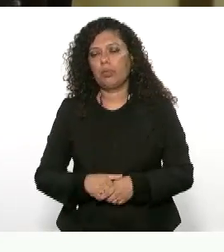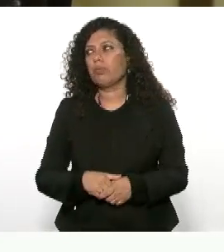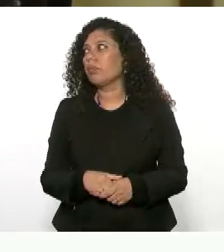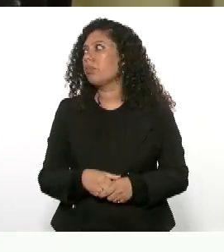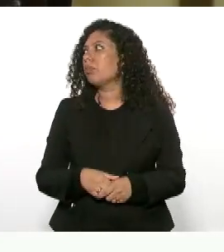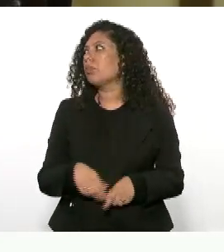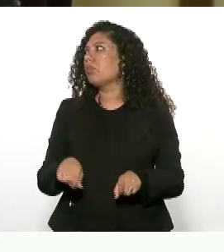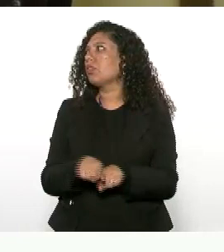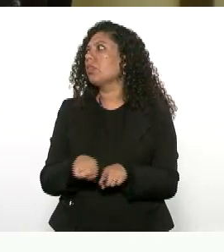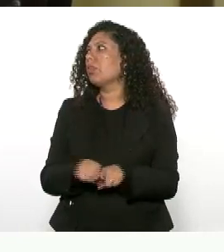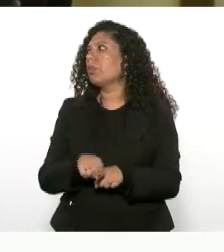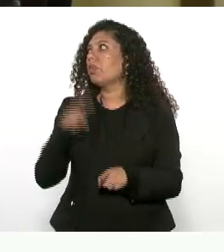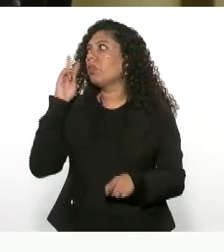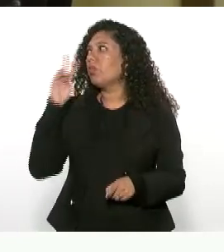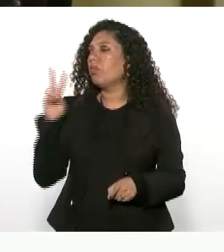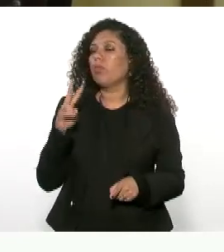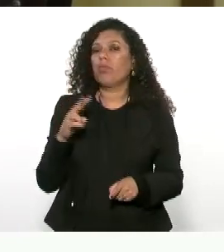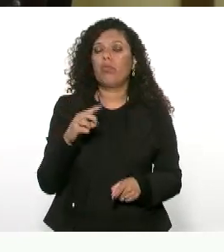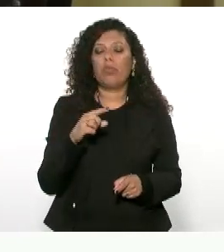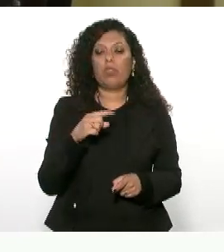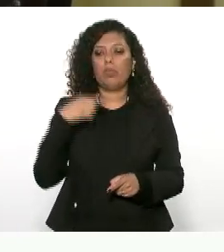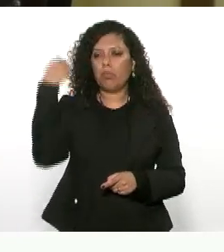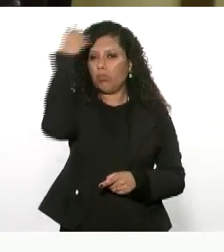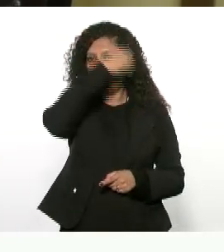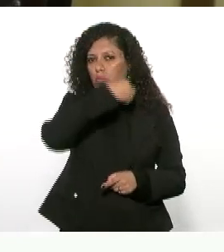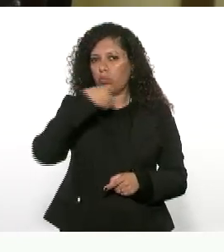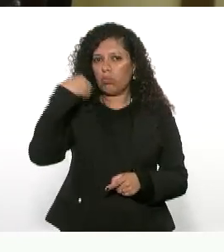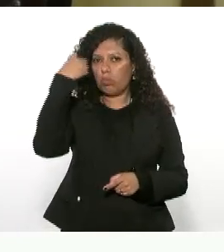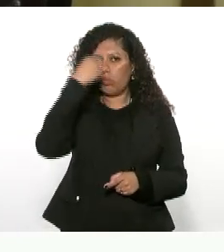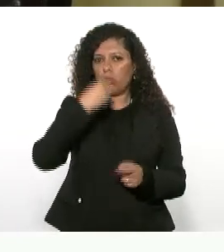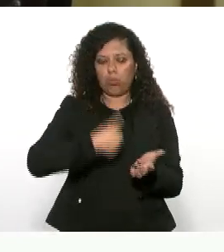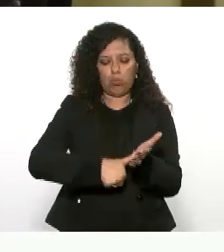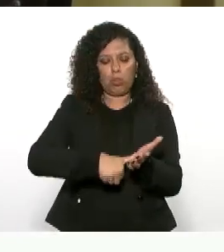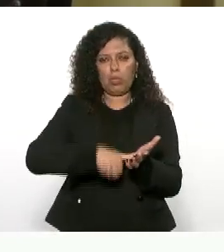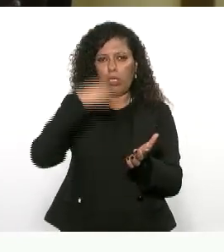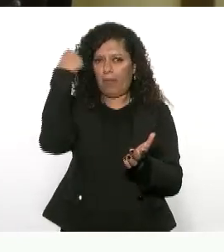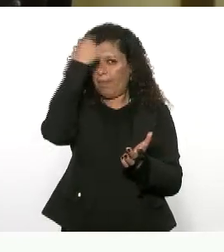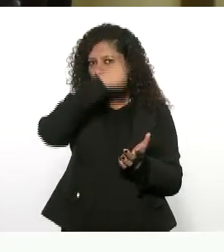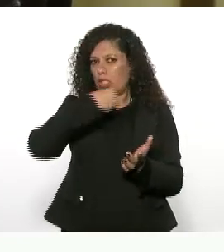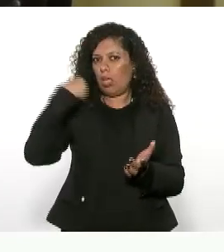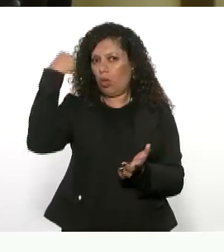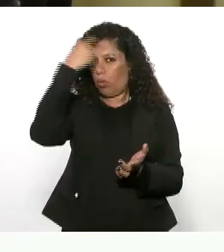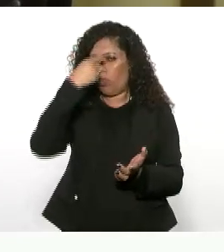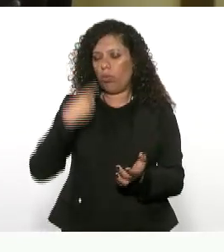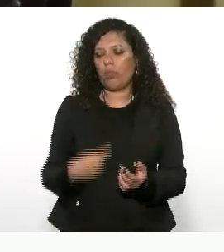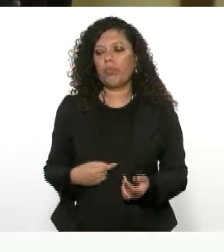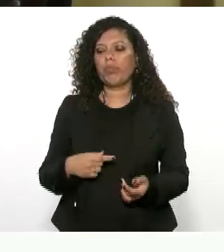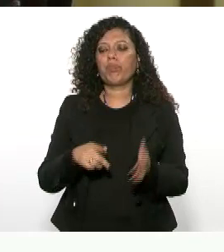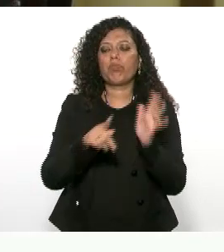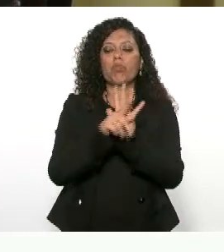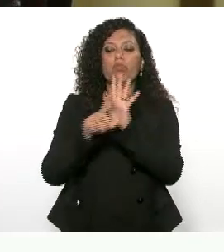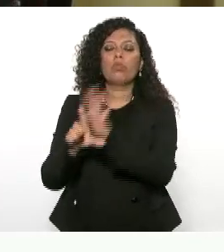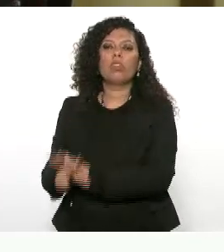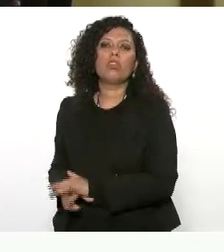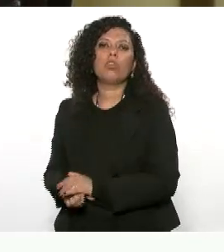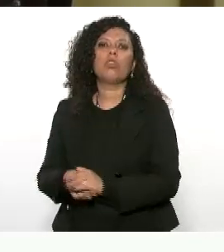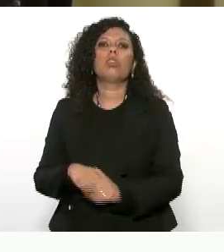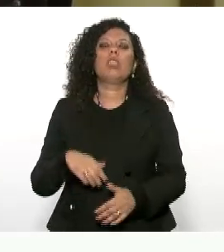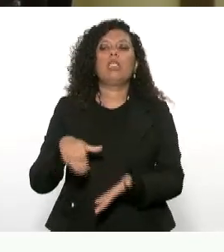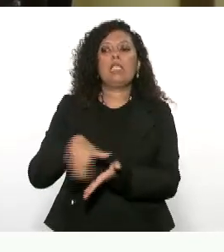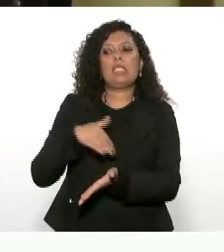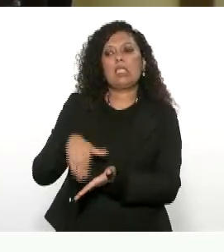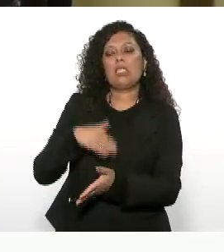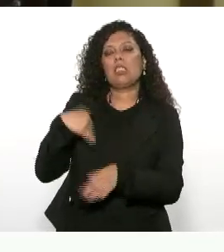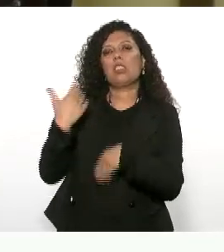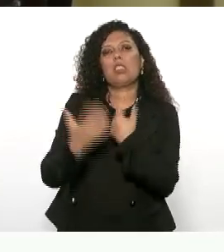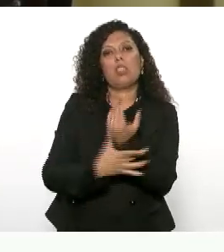questão da identificação facial. É um projeto que, pelo que foi dito pelo secretário de Polícia Militar na